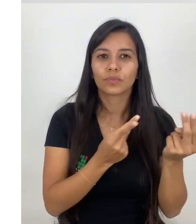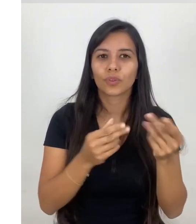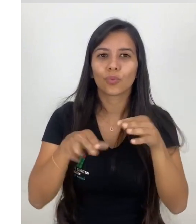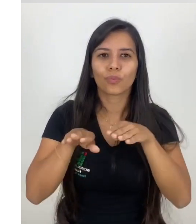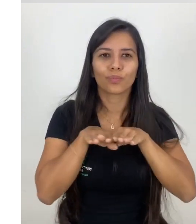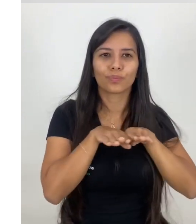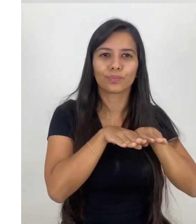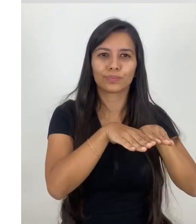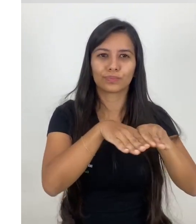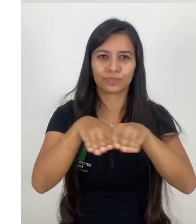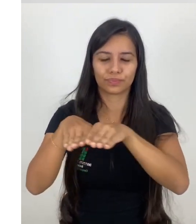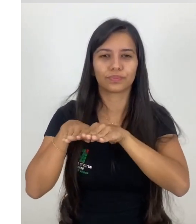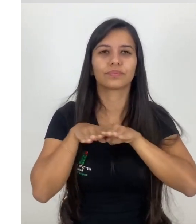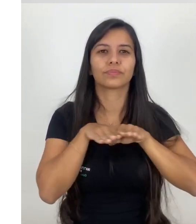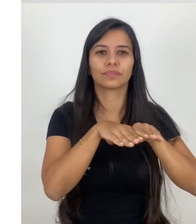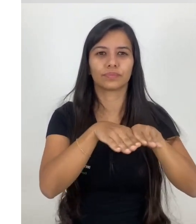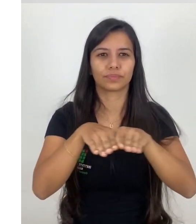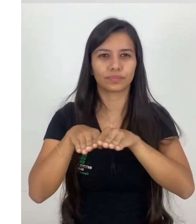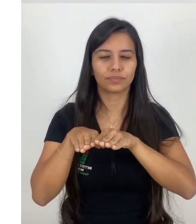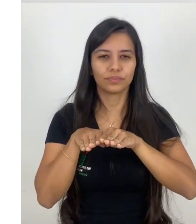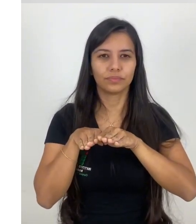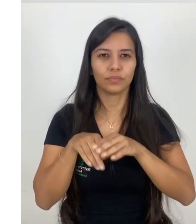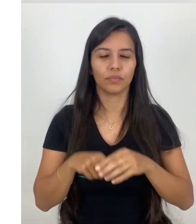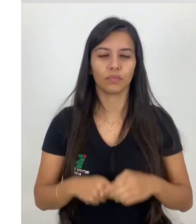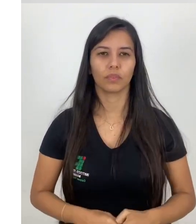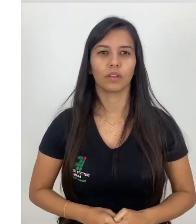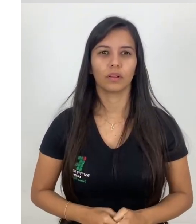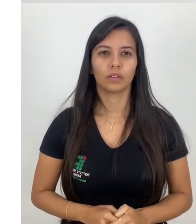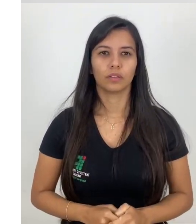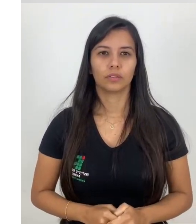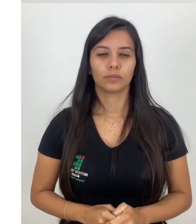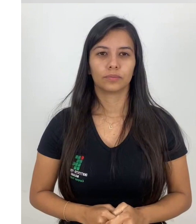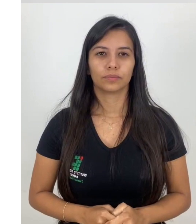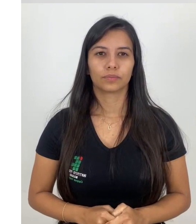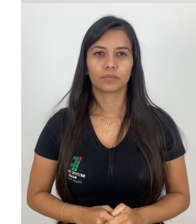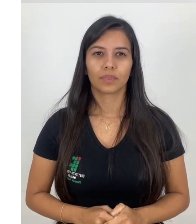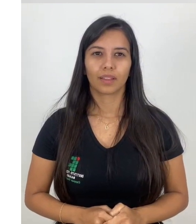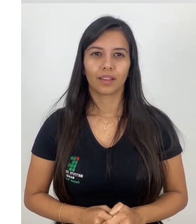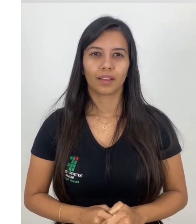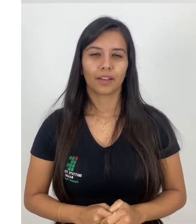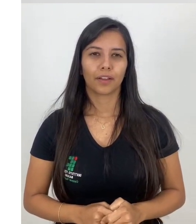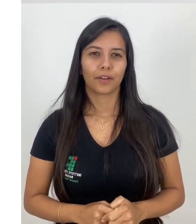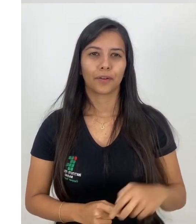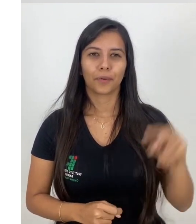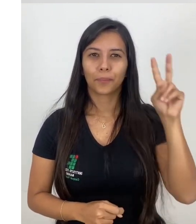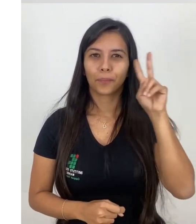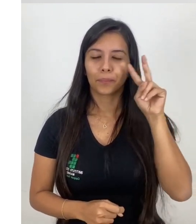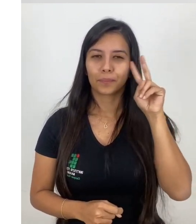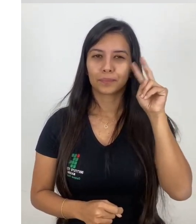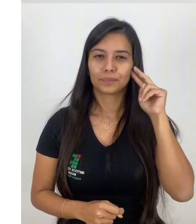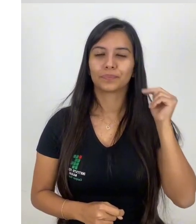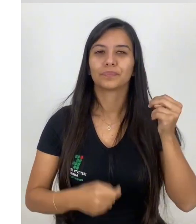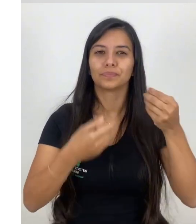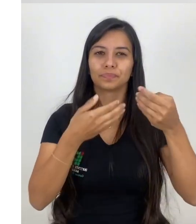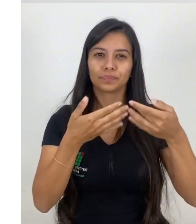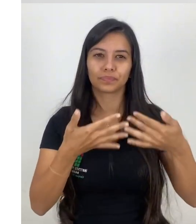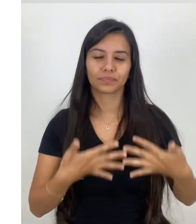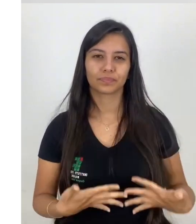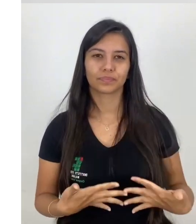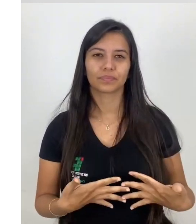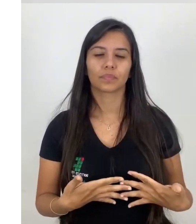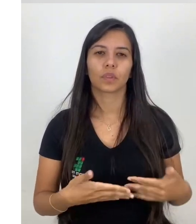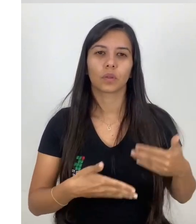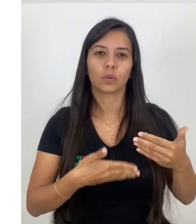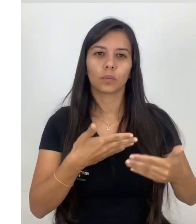né? Então, vocês vão imaginar o seguinte, seria eu contando a seguinte historinha. A célula que entrou no processo de meiose era uma